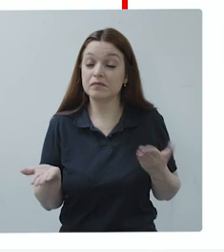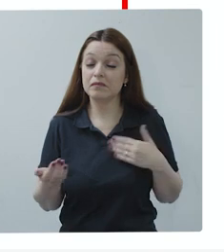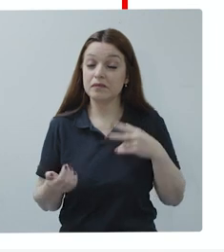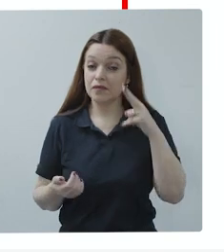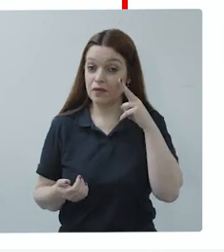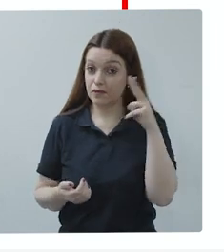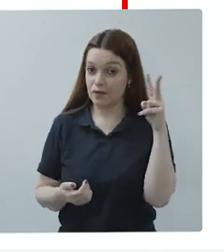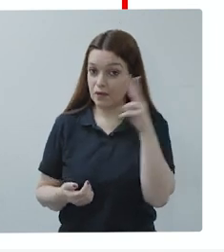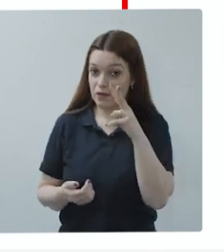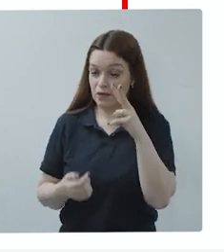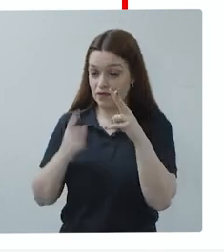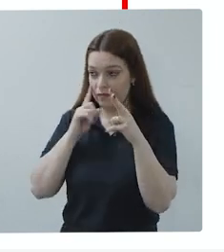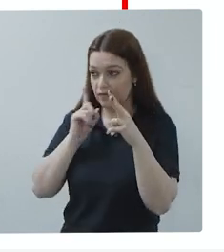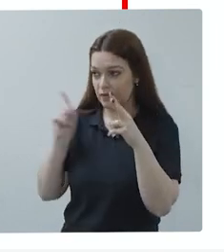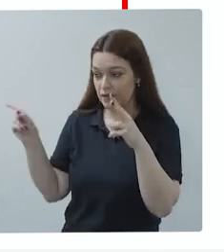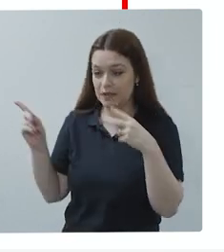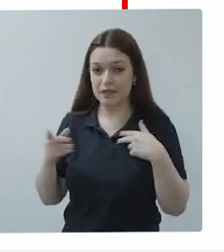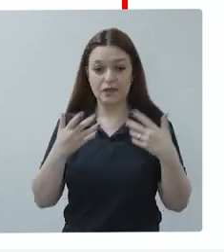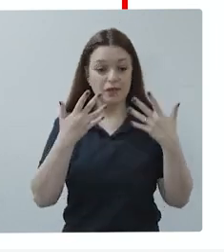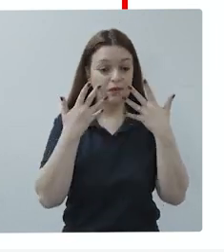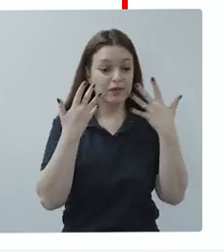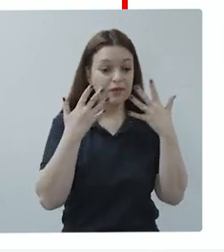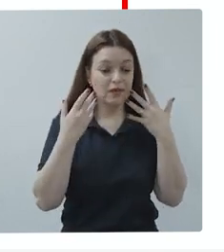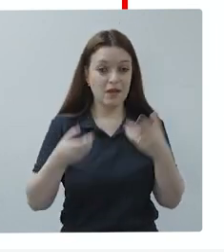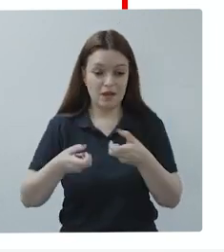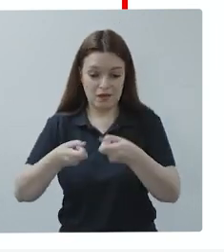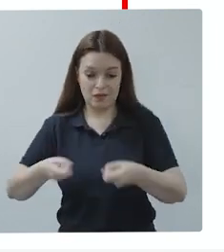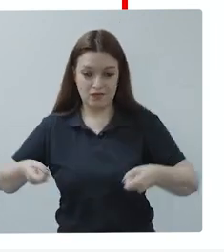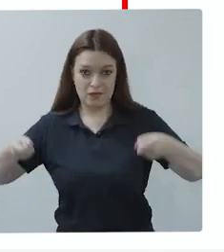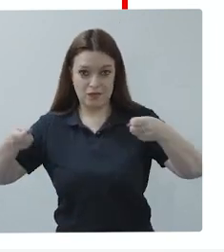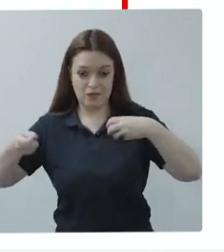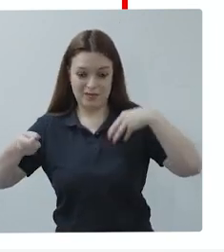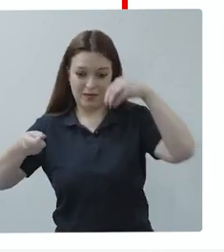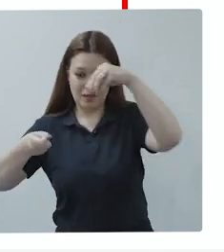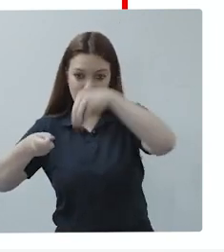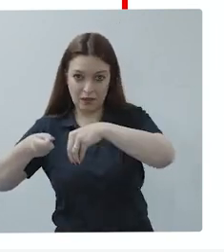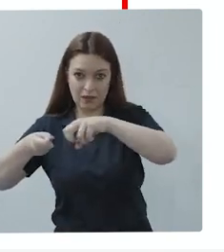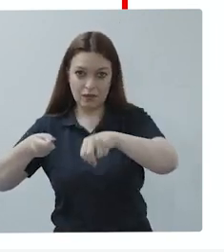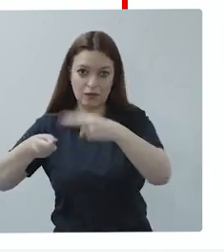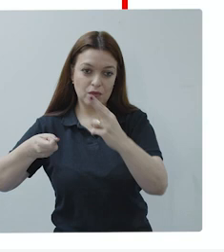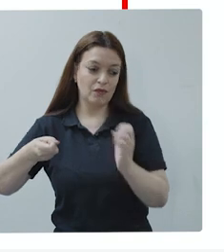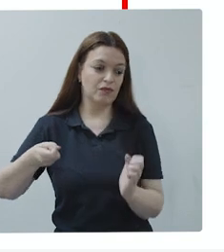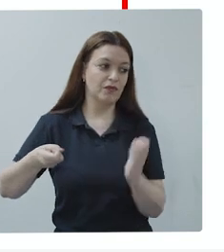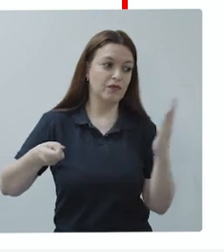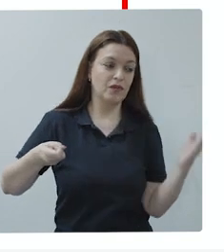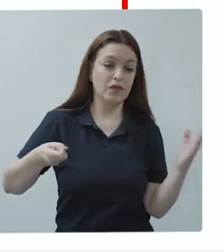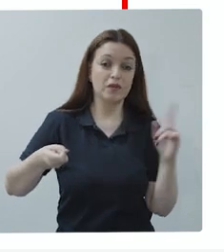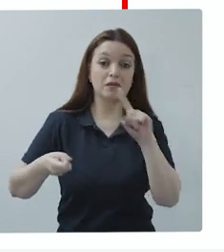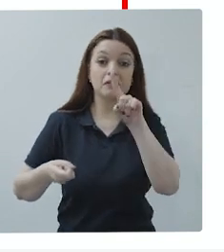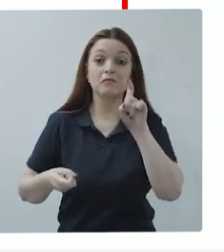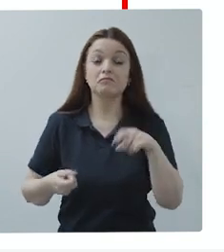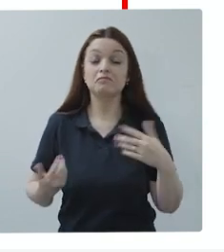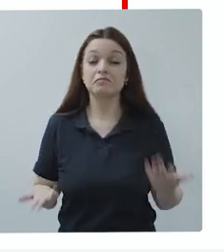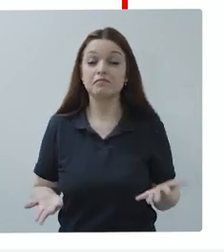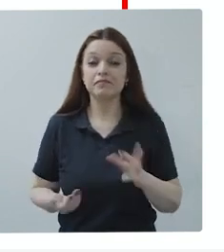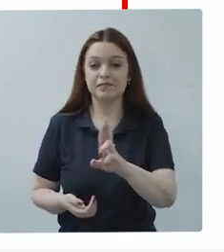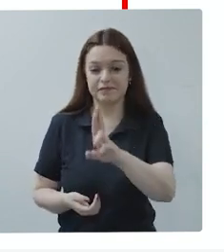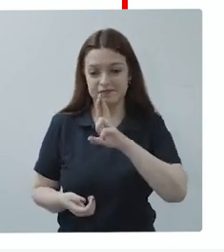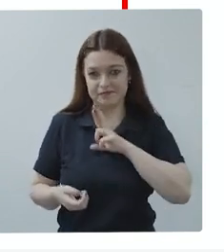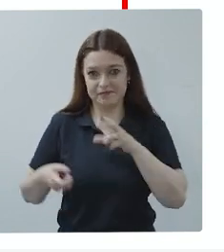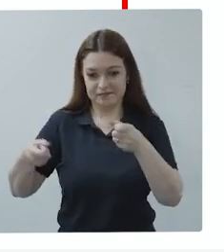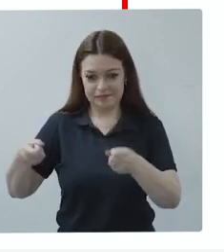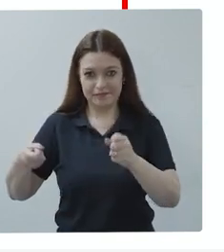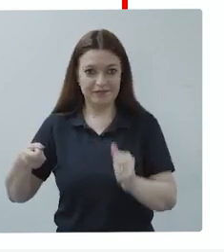Observem bem. O gato está dentro ou fora do cesto? Vamos para a resposta?